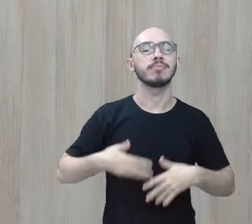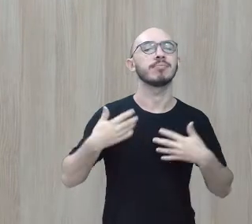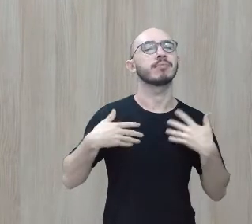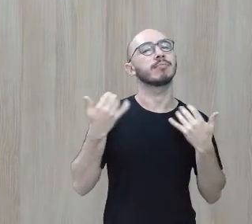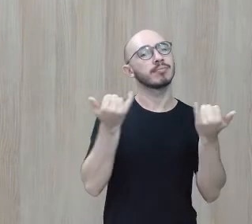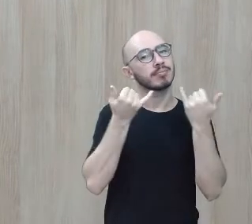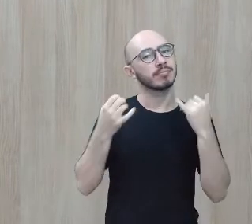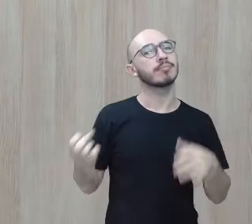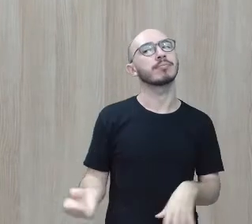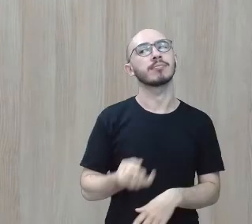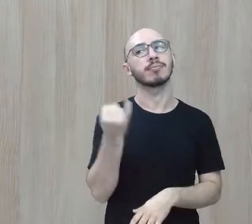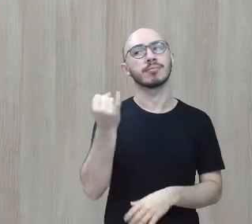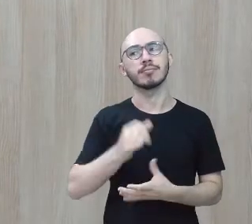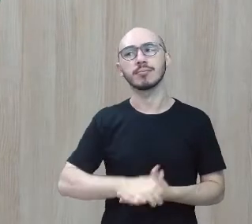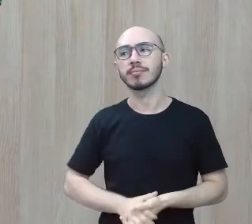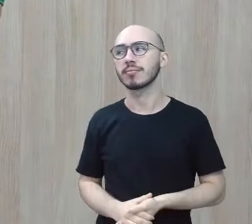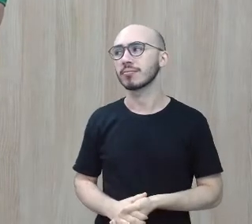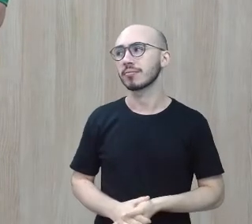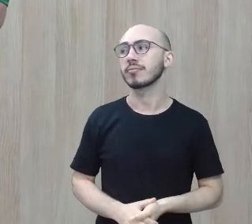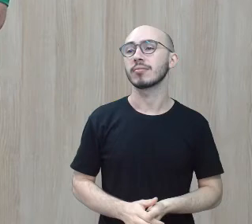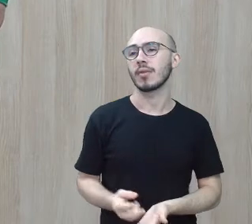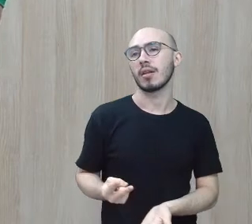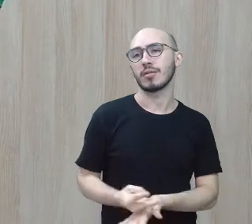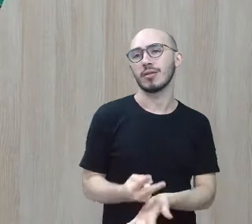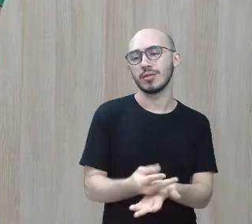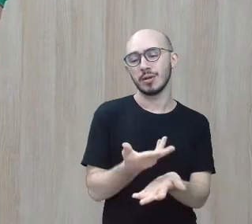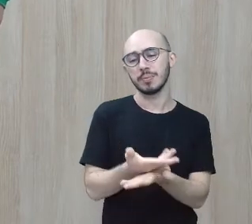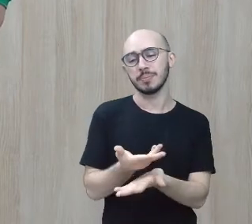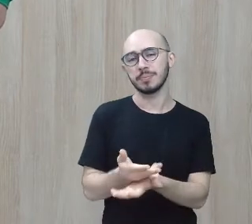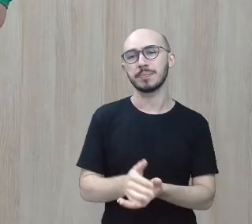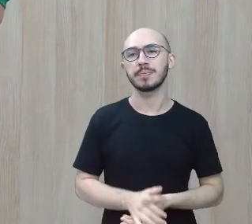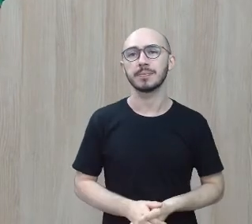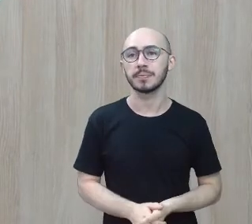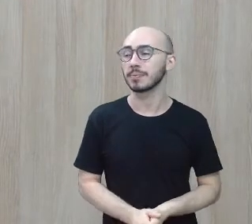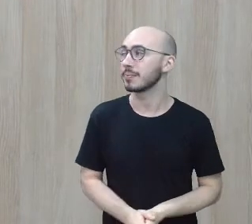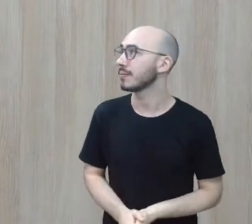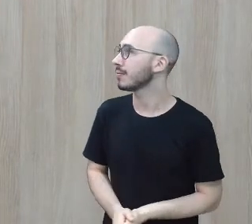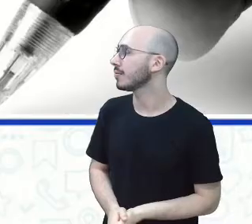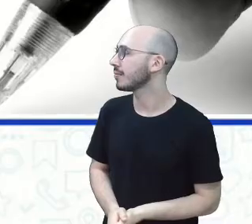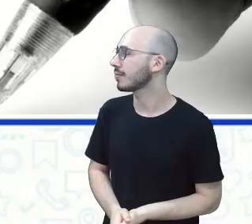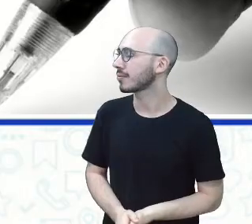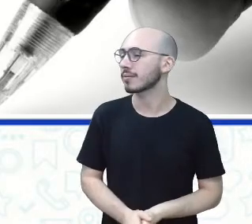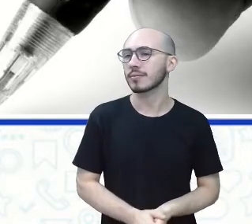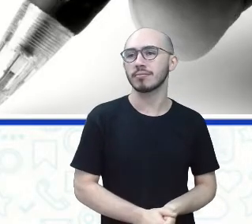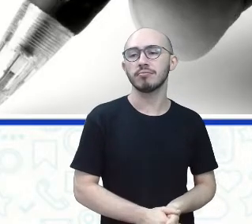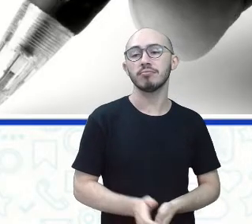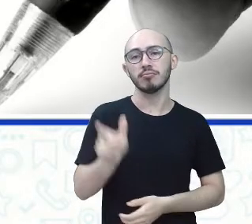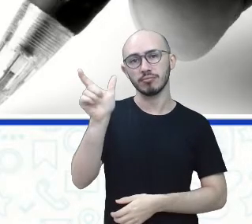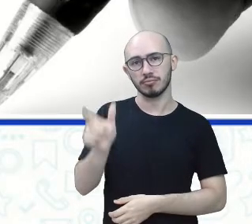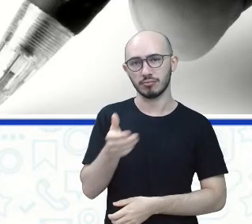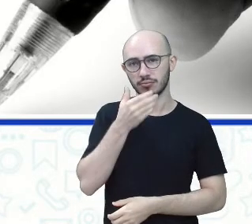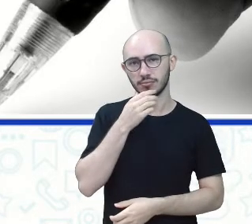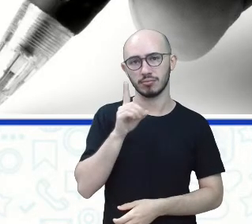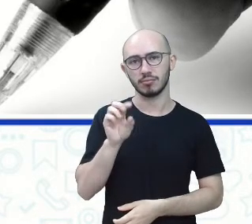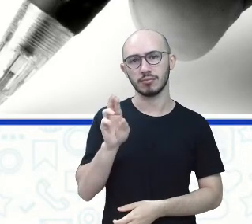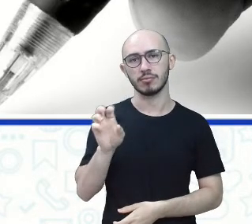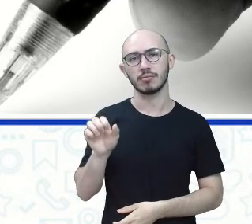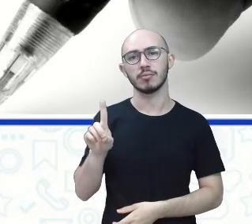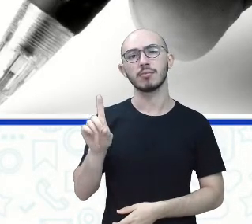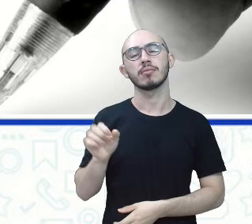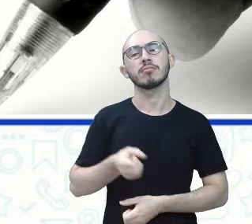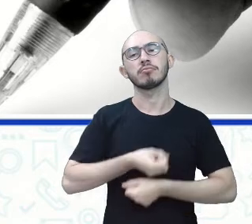muito preciosa. Então, vamos seguindo. Em seus poemas, Drummond desenvolve